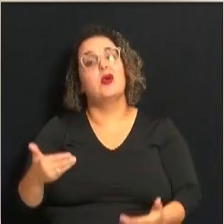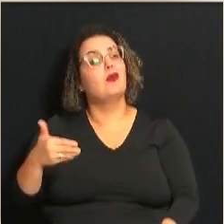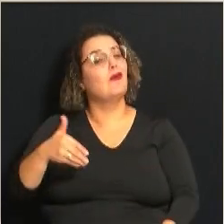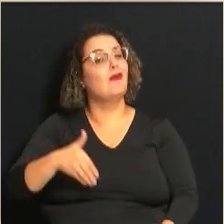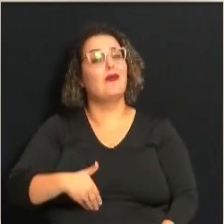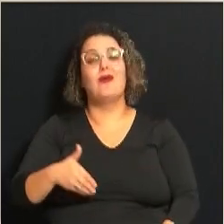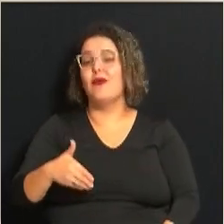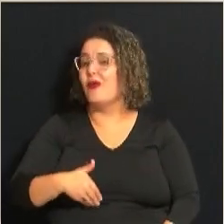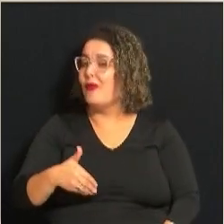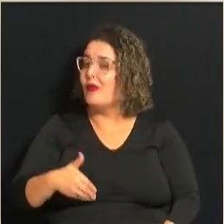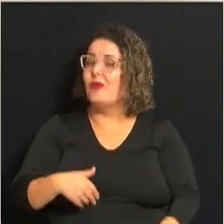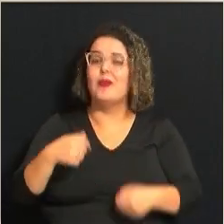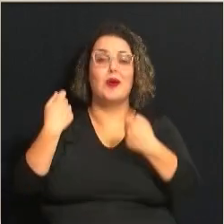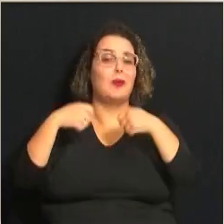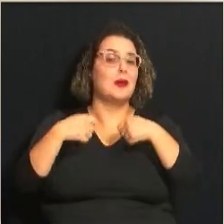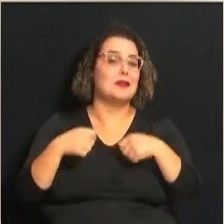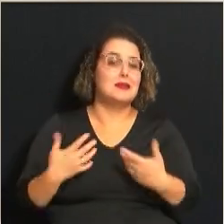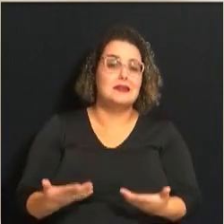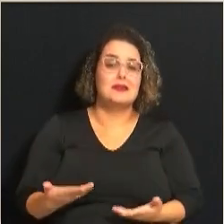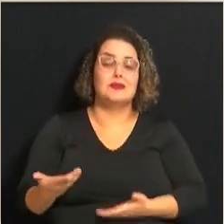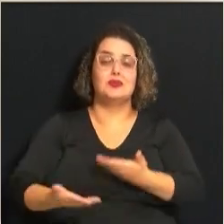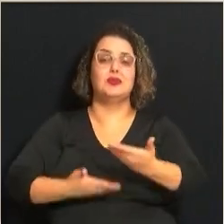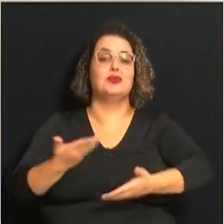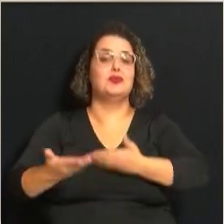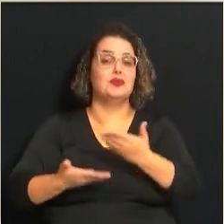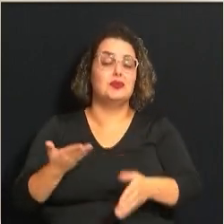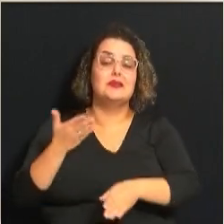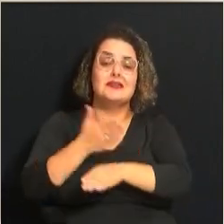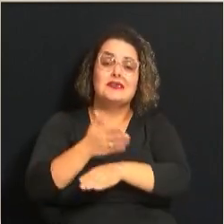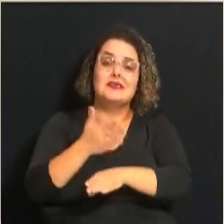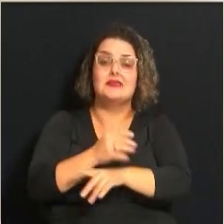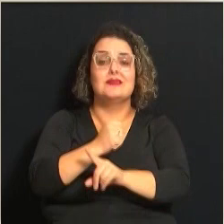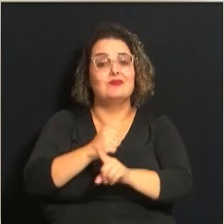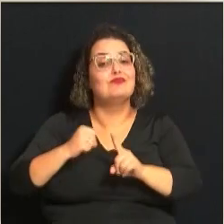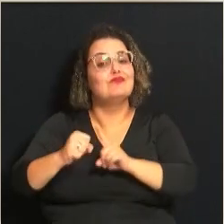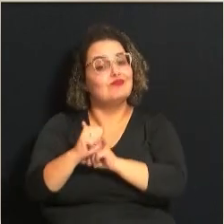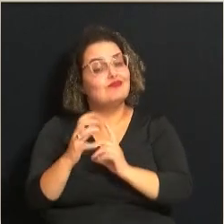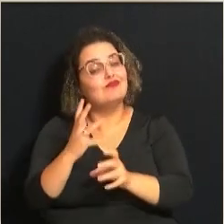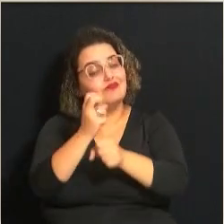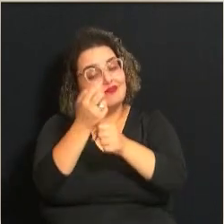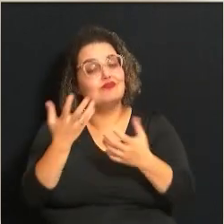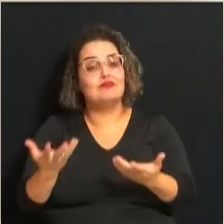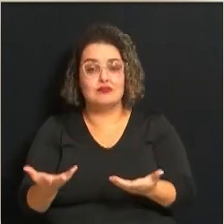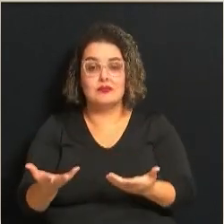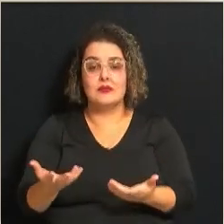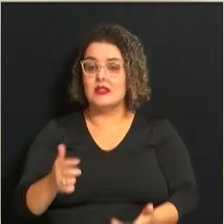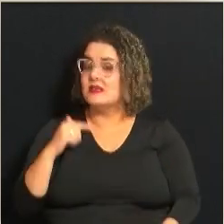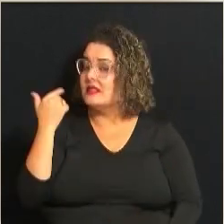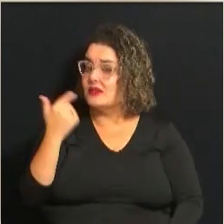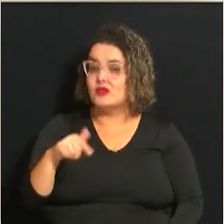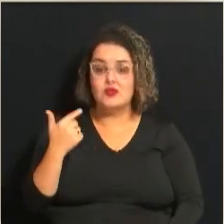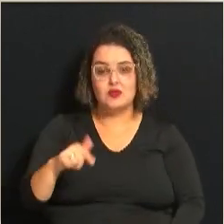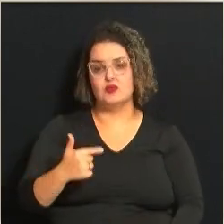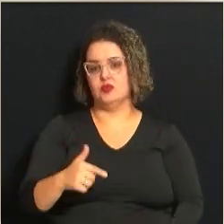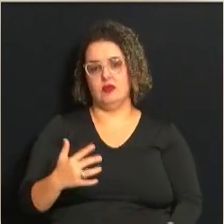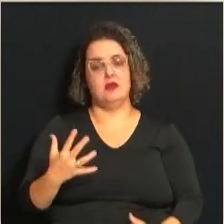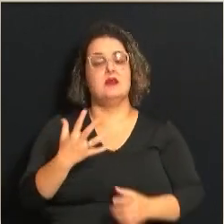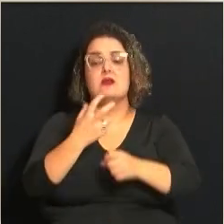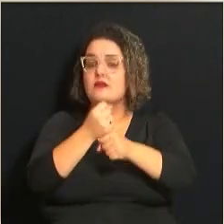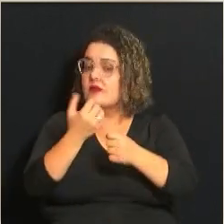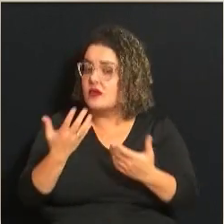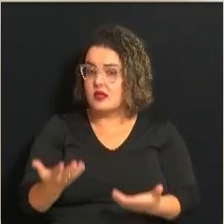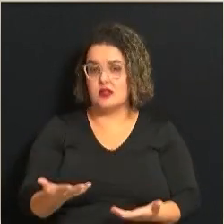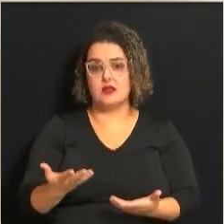está necessitando de um serviço de assistência fortalecido. E aí, se não tem esse fortalecimento, né,